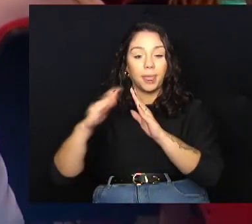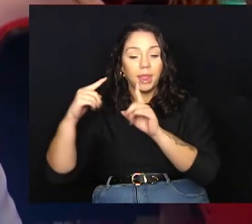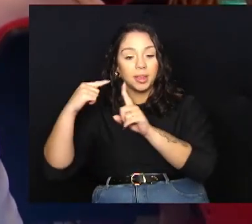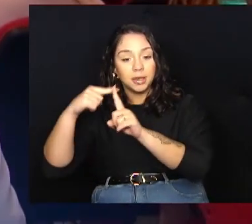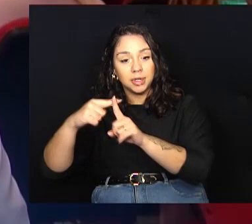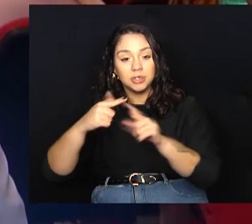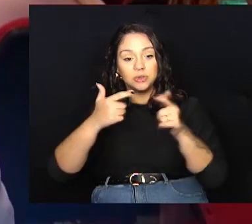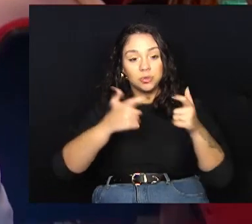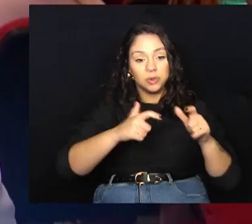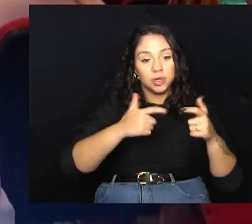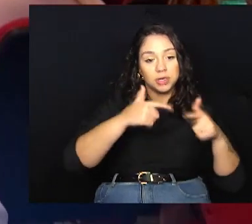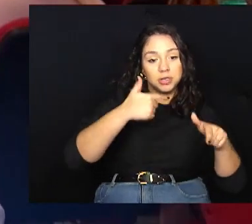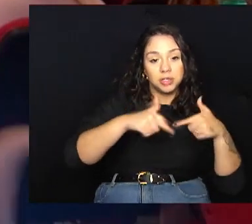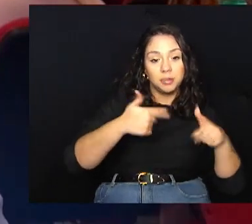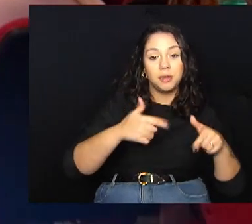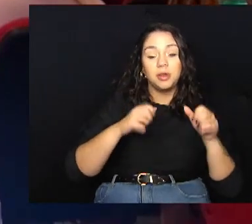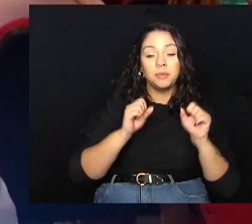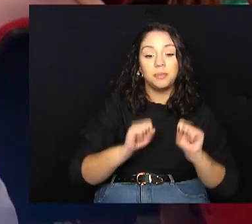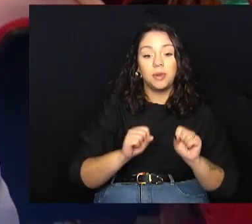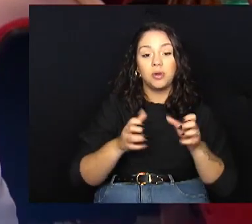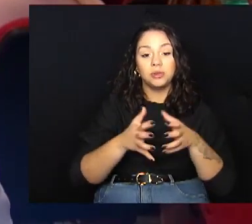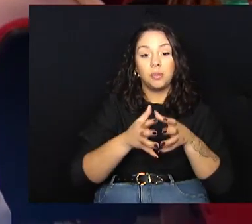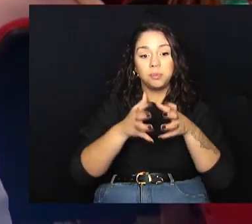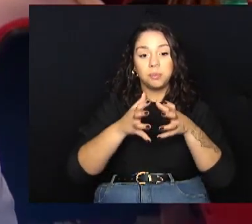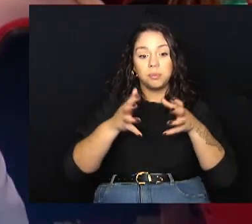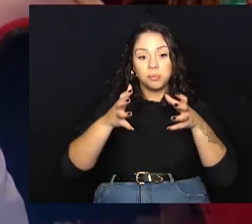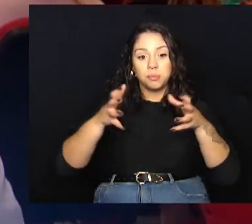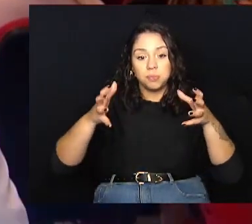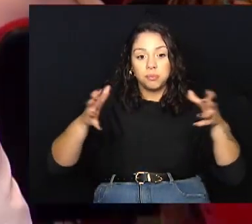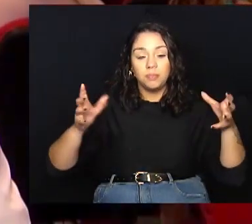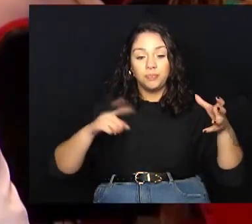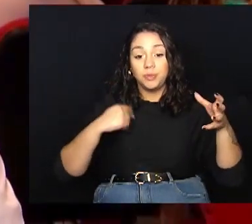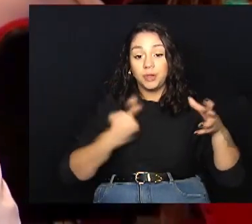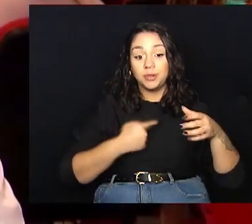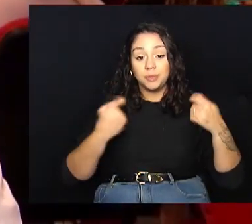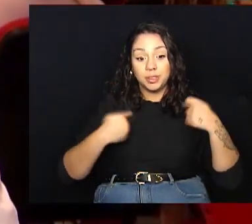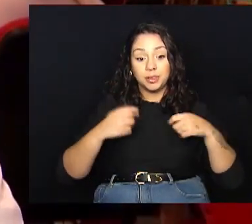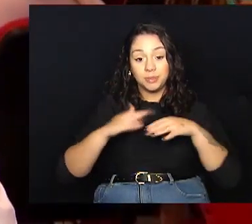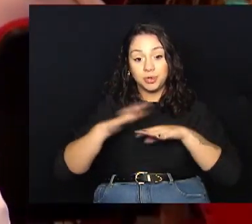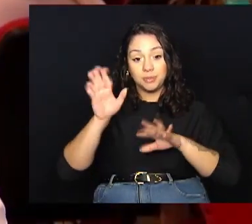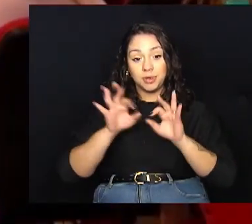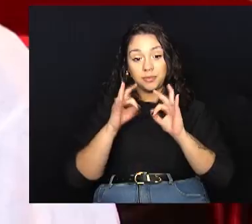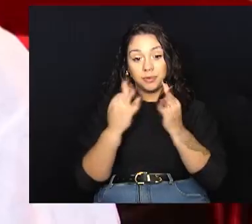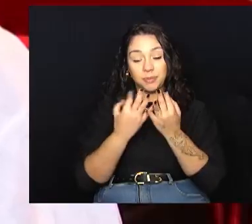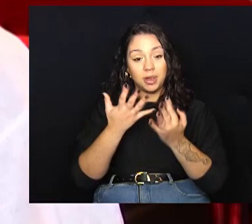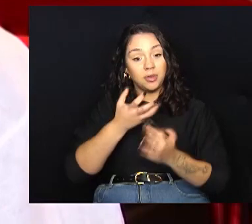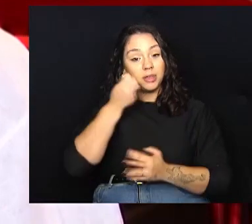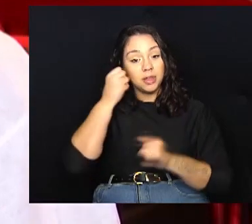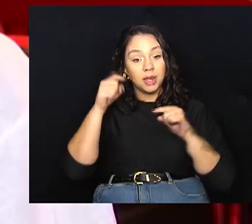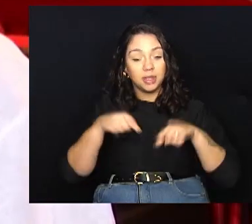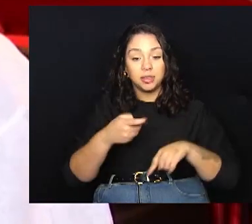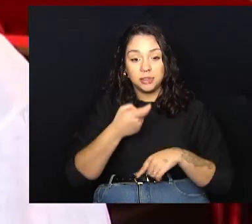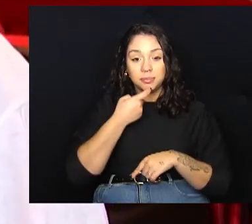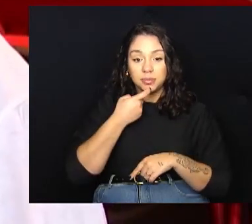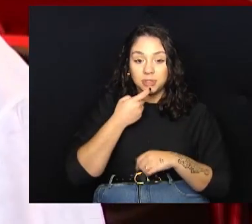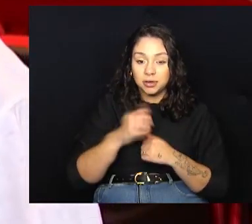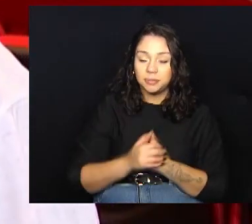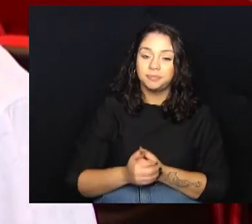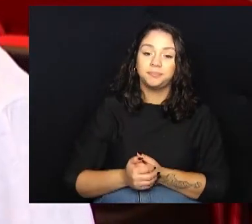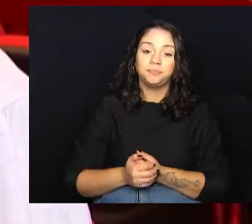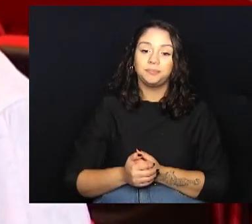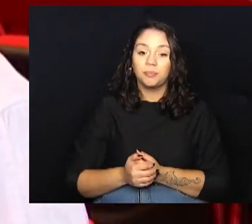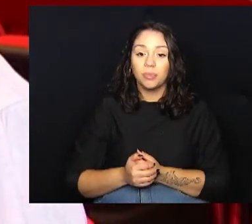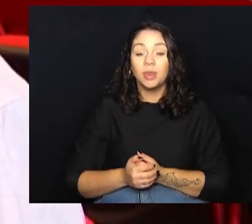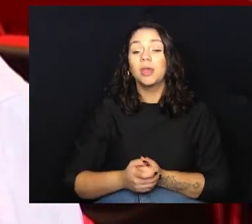local de trabalho para que nós possamos ampliar nós precisamos de mais famílias acolhedoras aqui em Campinas tem dois